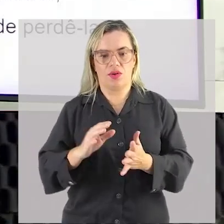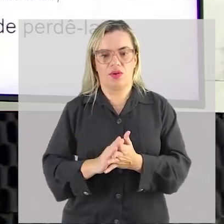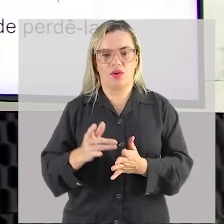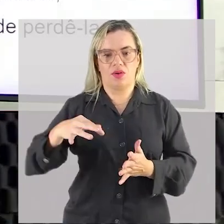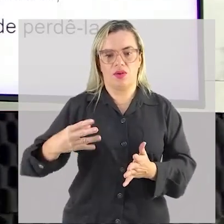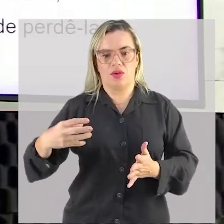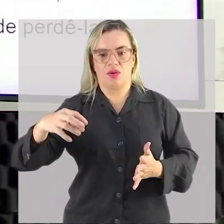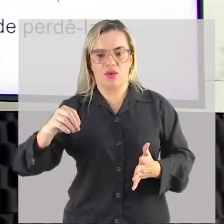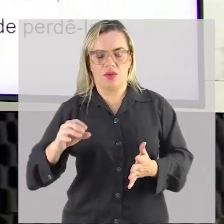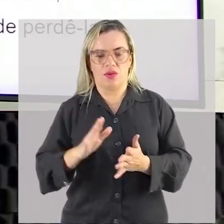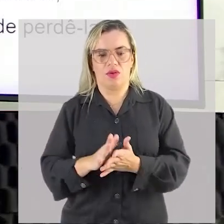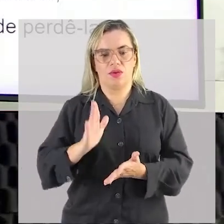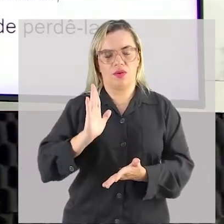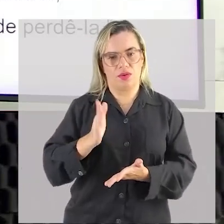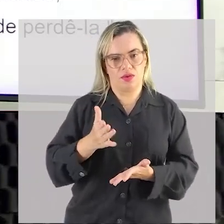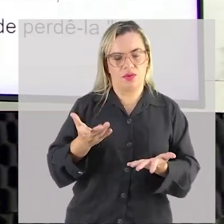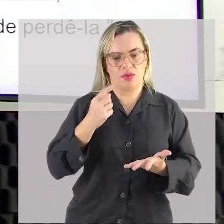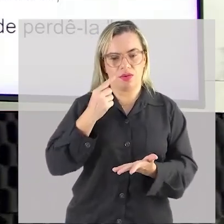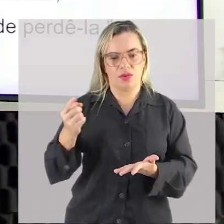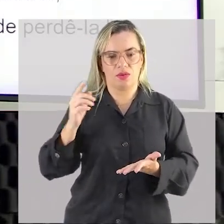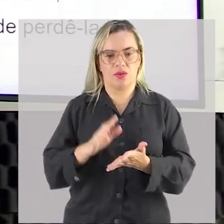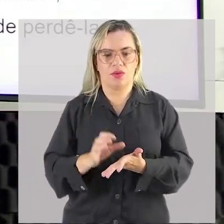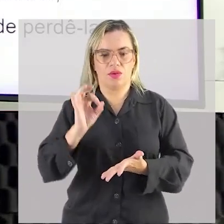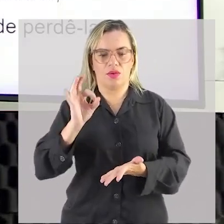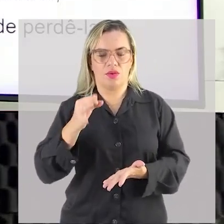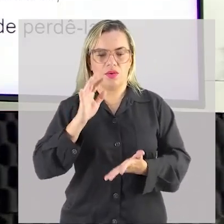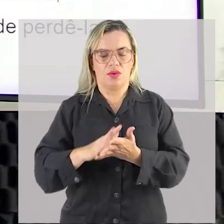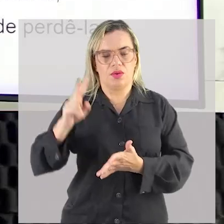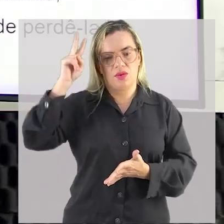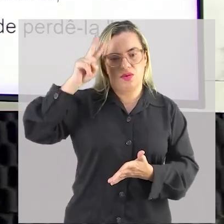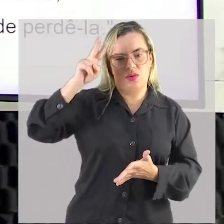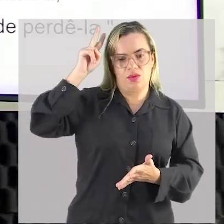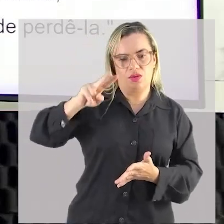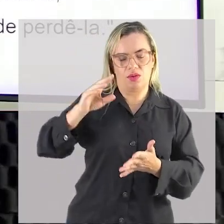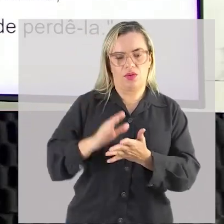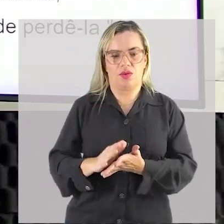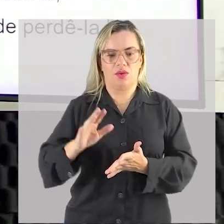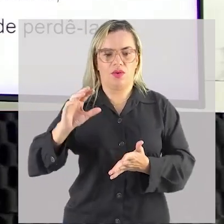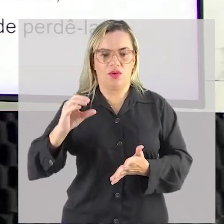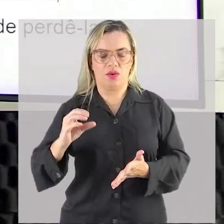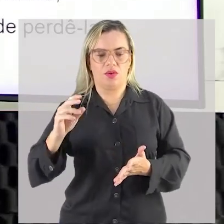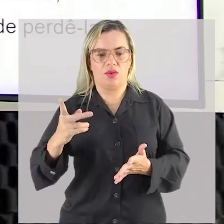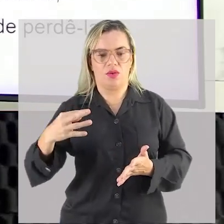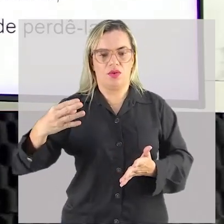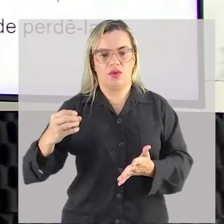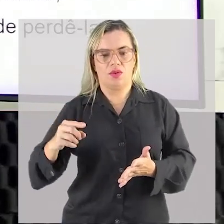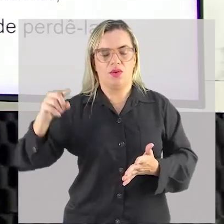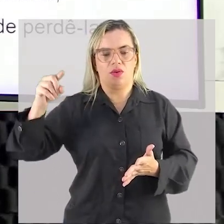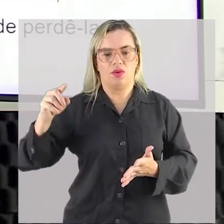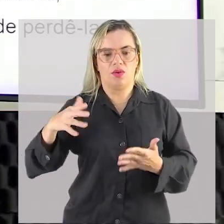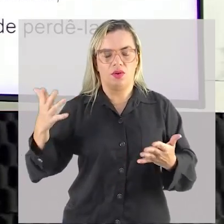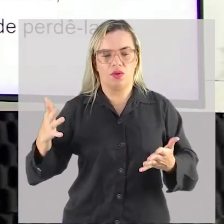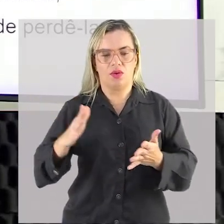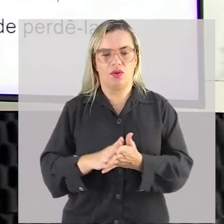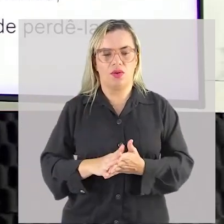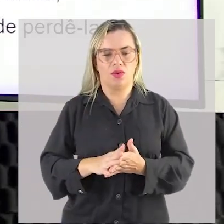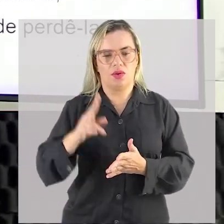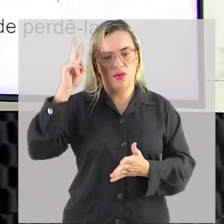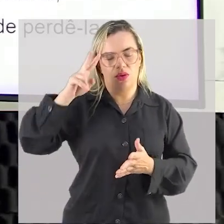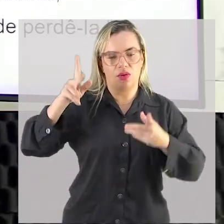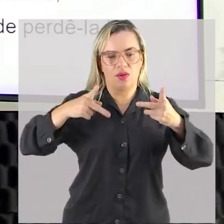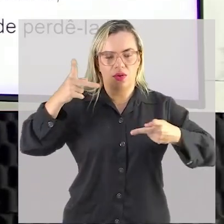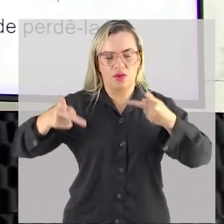e indireto certo Lembra quando eu trouxe a questão do Chicó a questão ele dizia assim